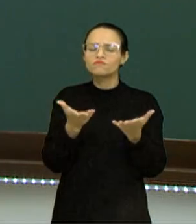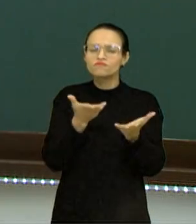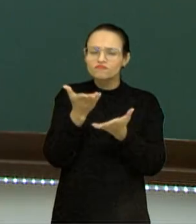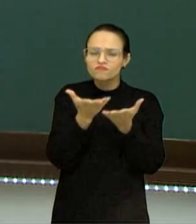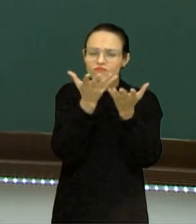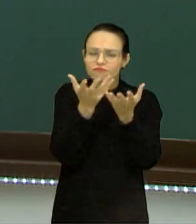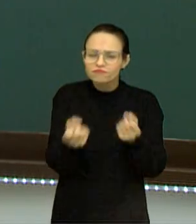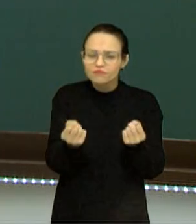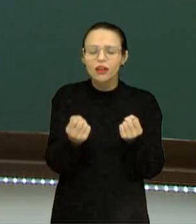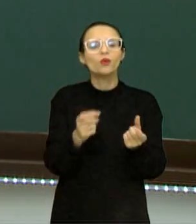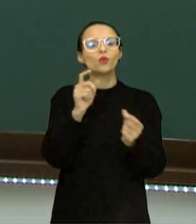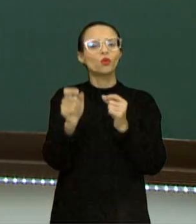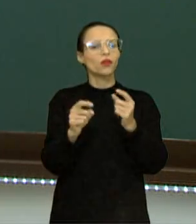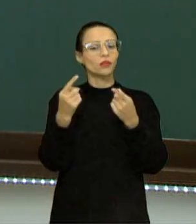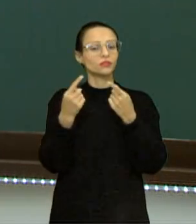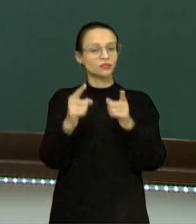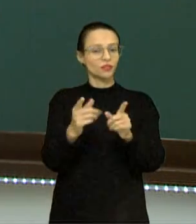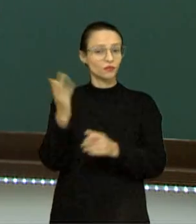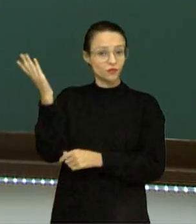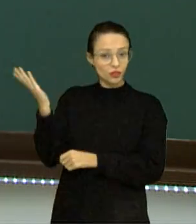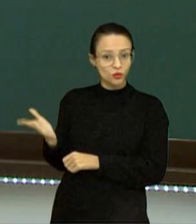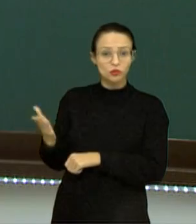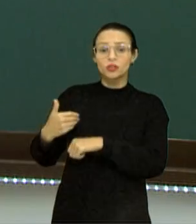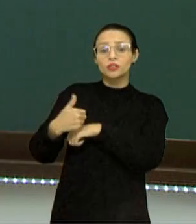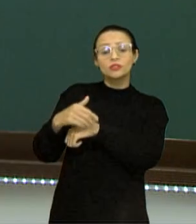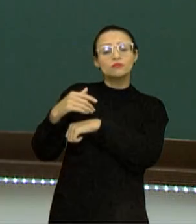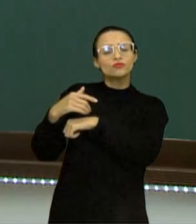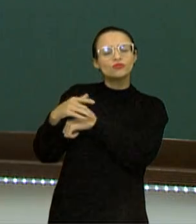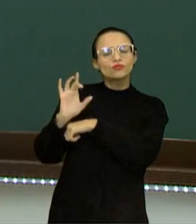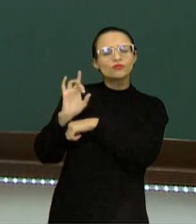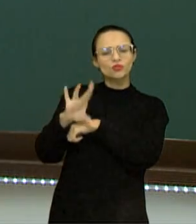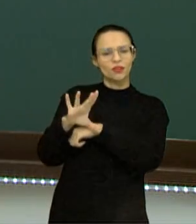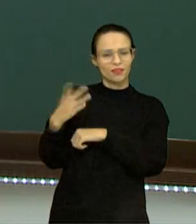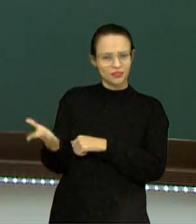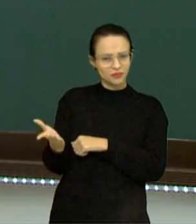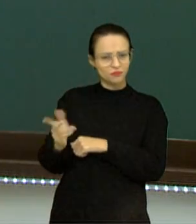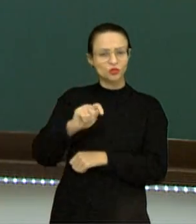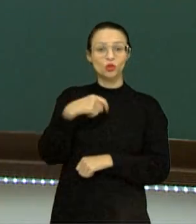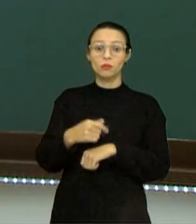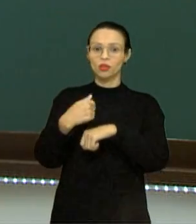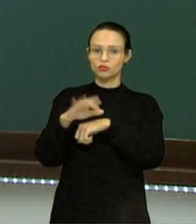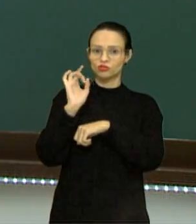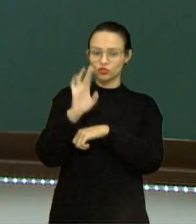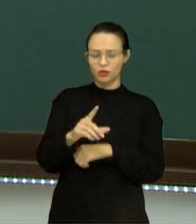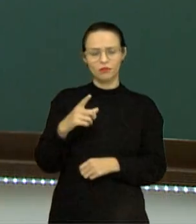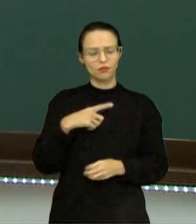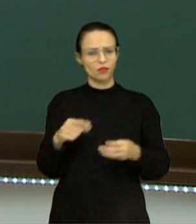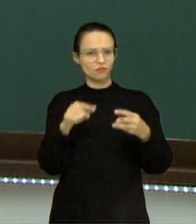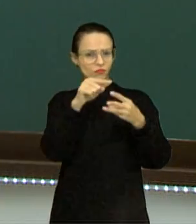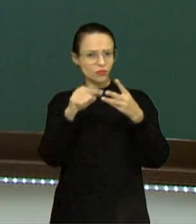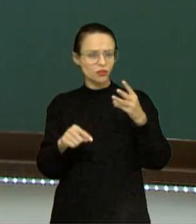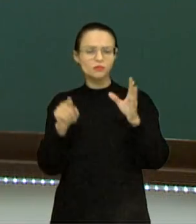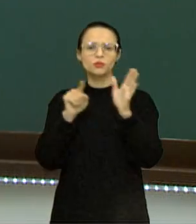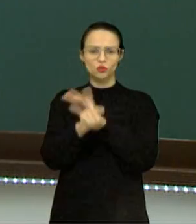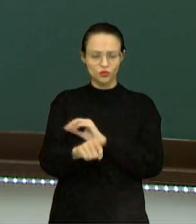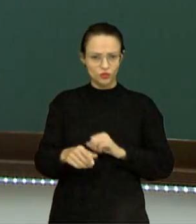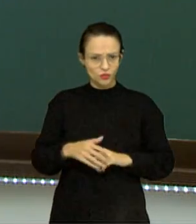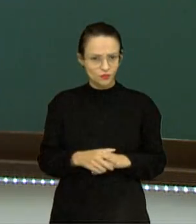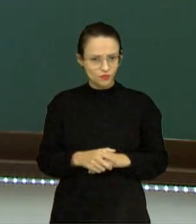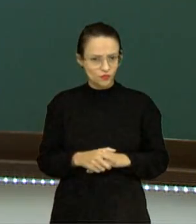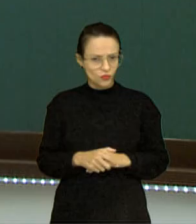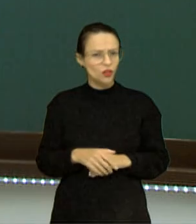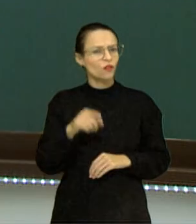aceitar esses desafios, essas dicas. E a respeito dessas dicas, tenho três perguntas. Você